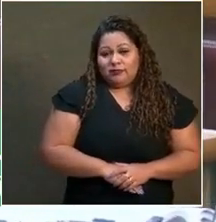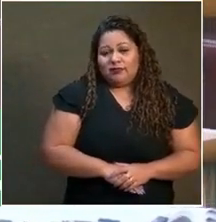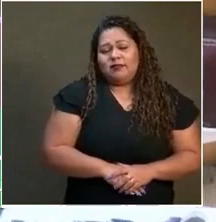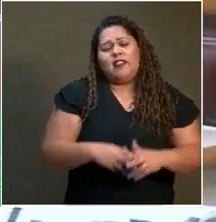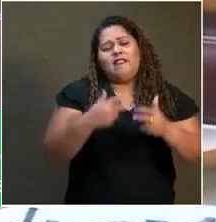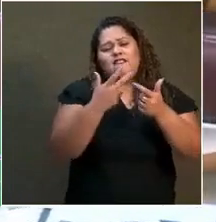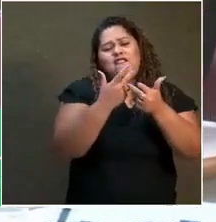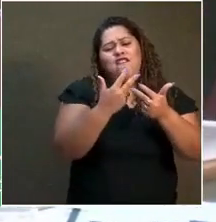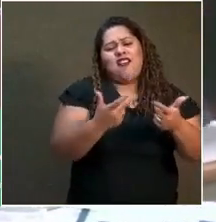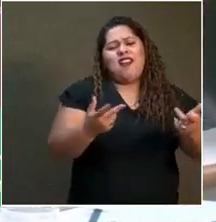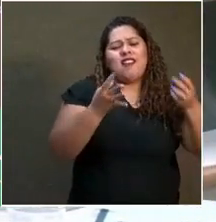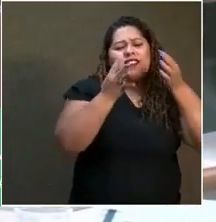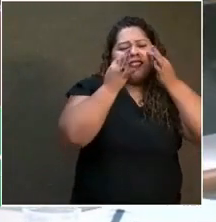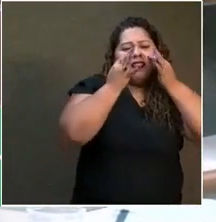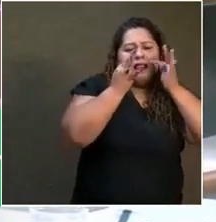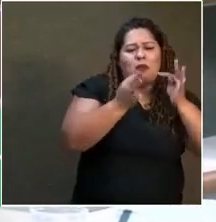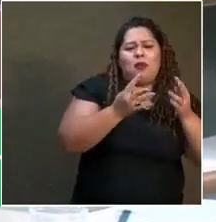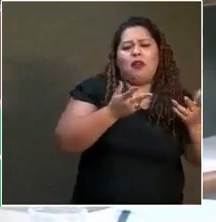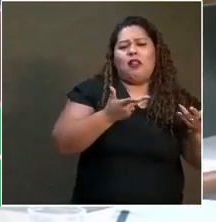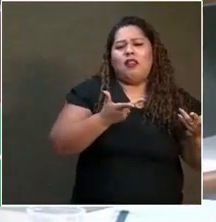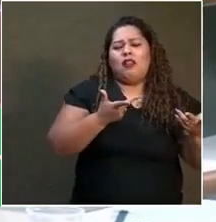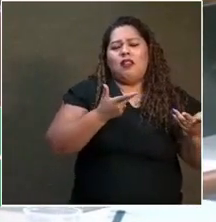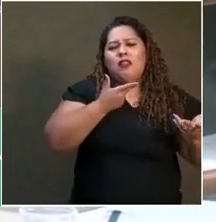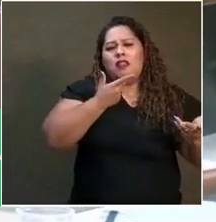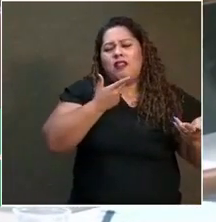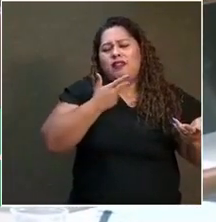Várias testemunhas dizem que